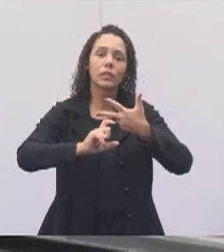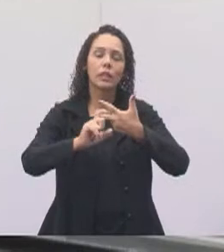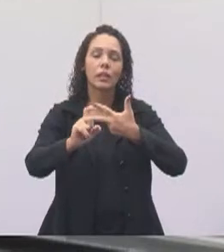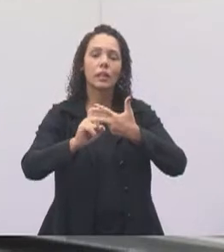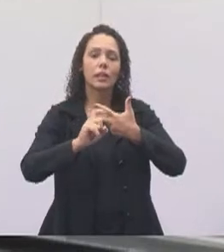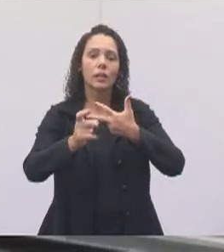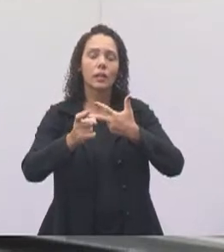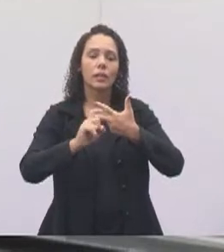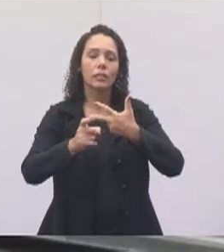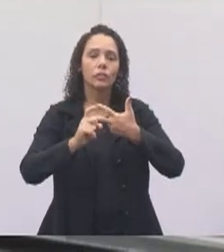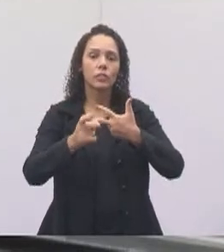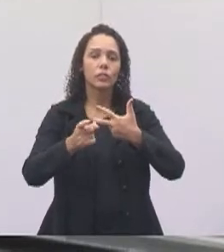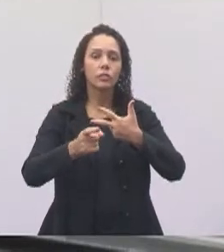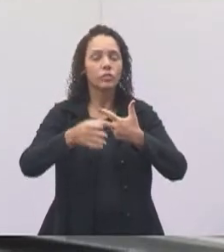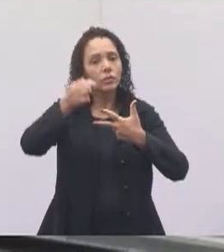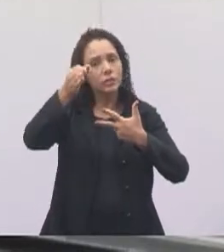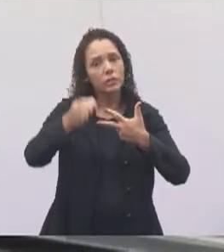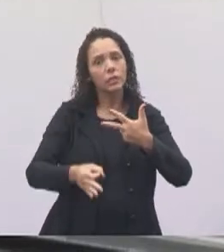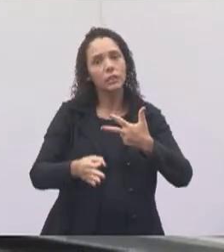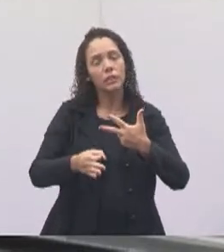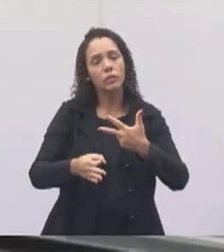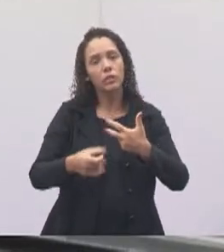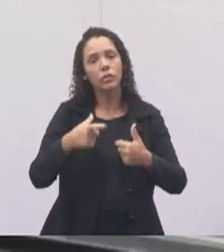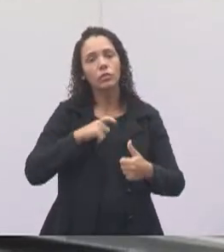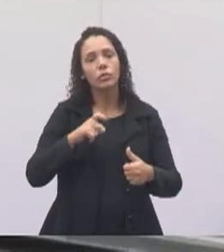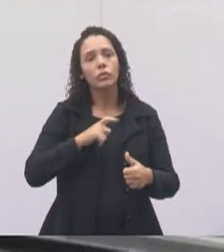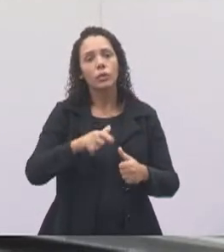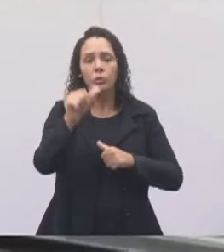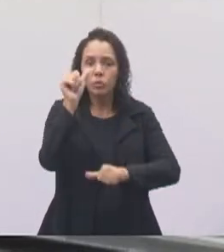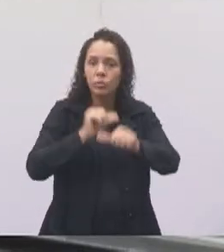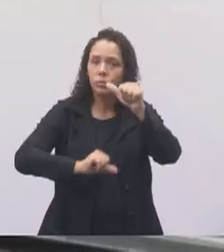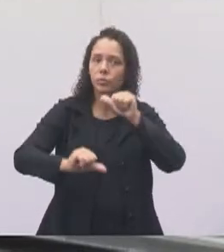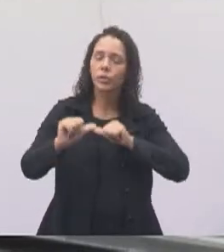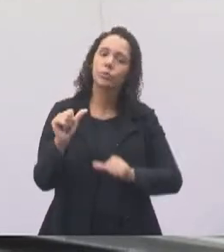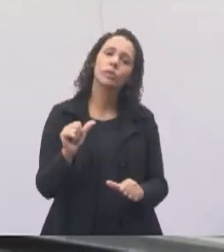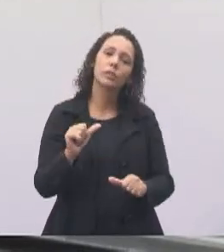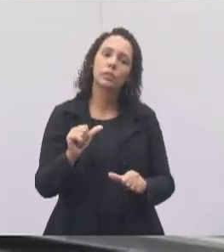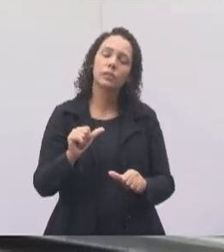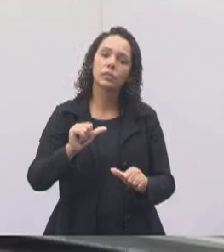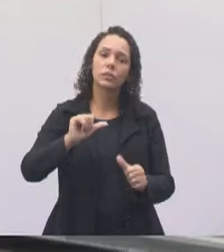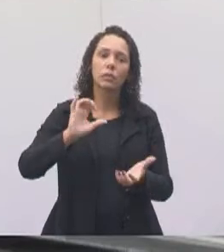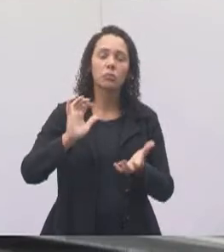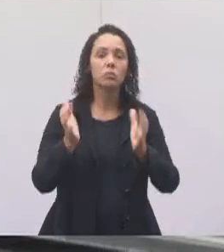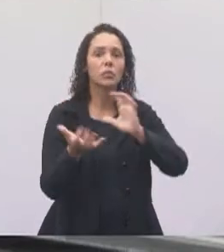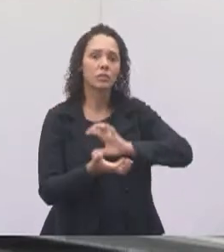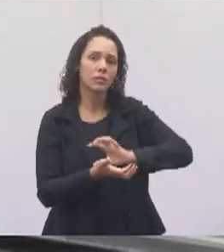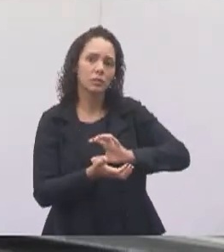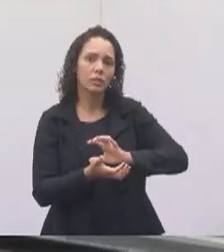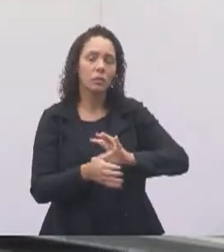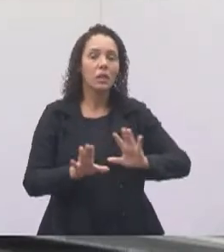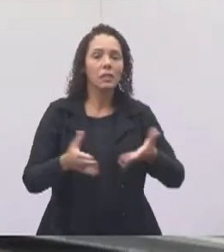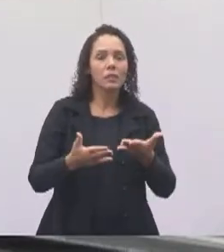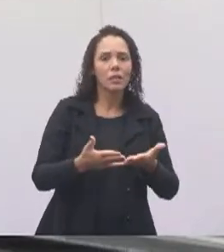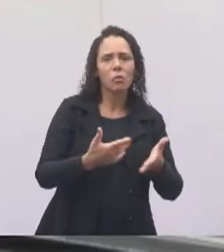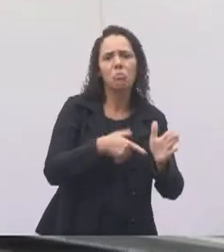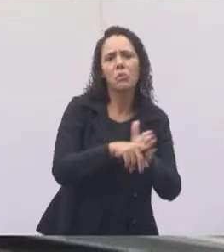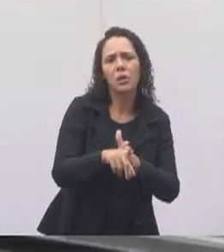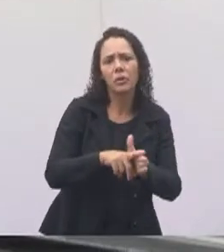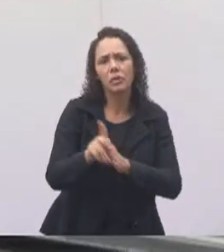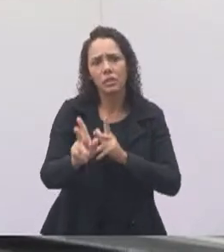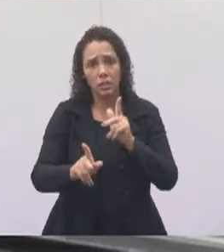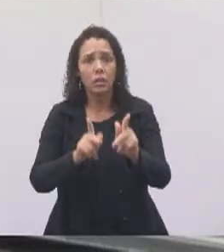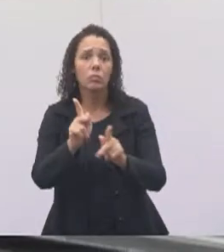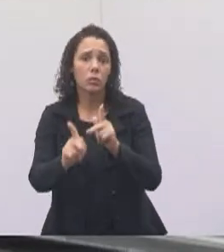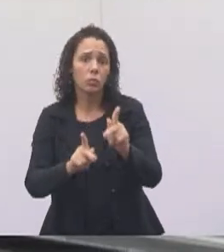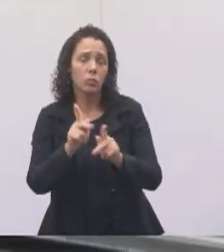cumprido na sua essência. Nós tivemos uma inversão. Então, consultar a população, que são aqueles que nos